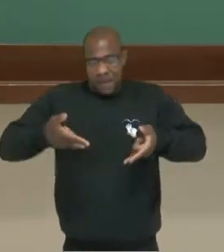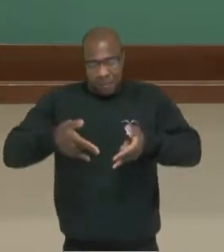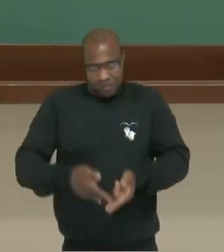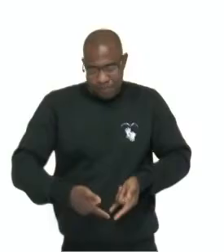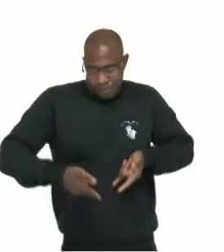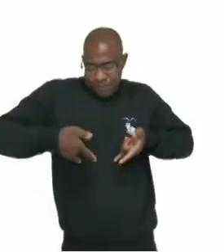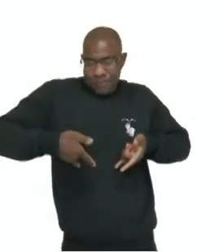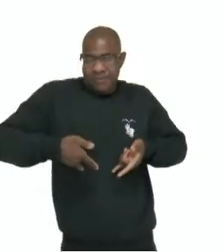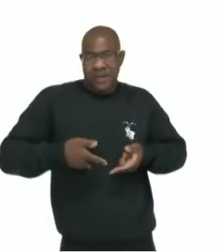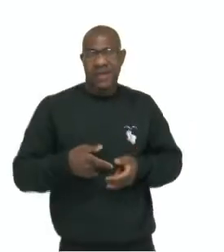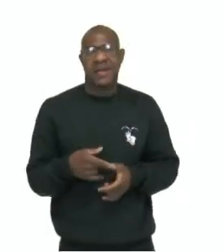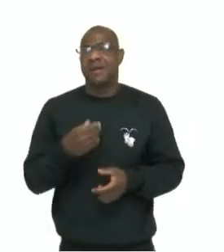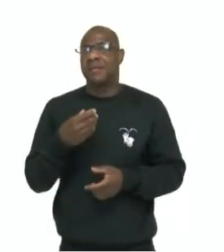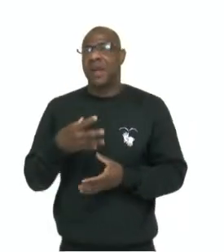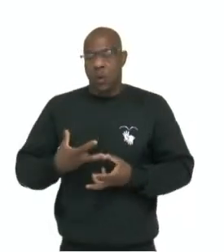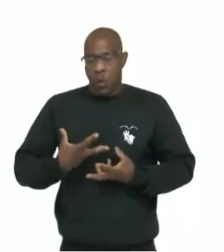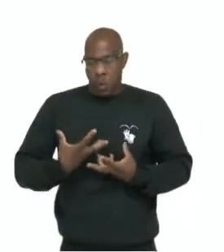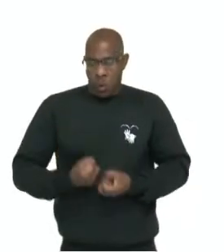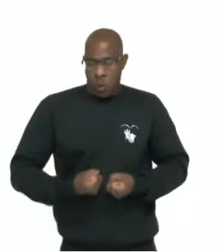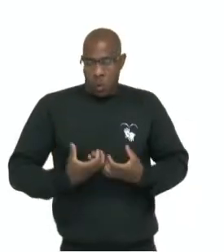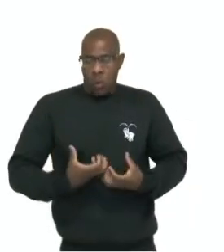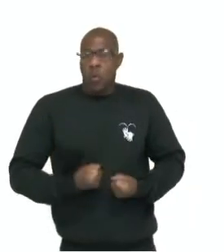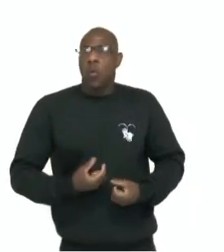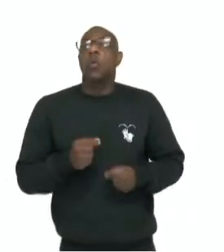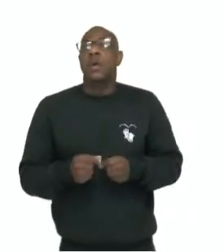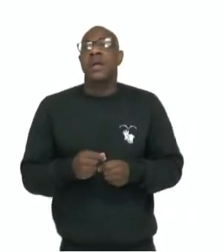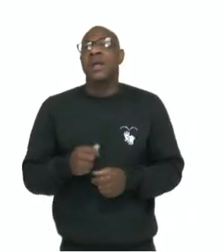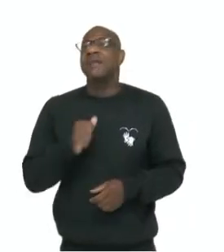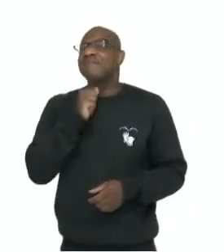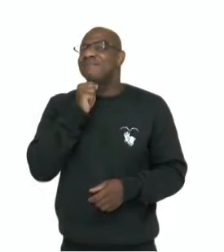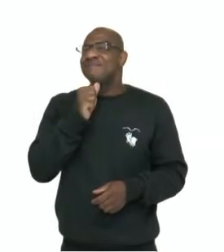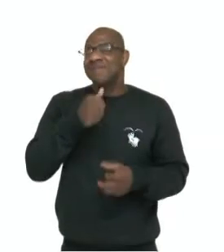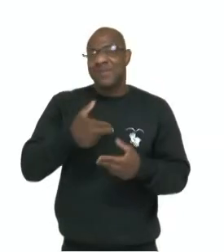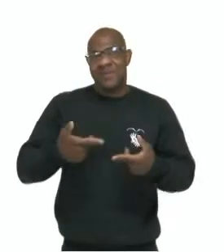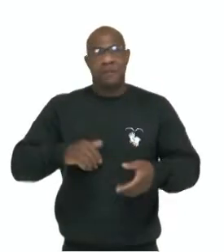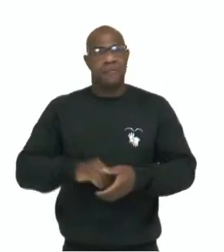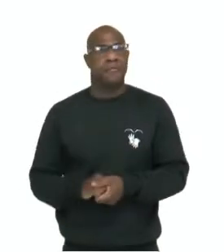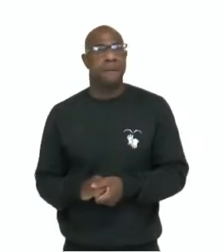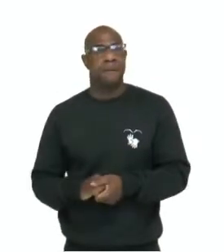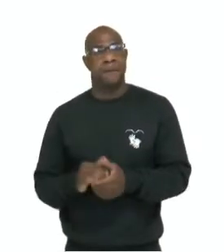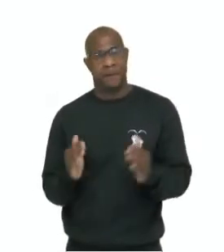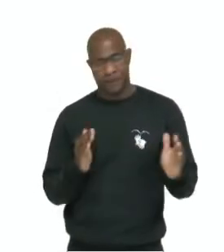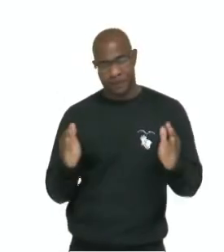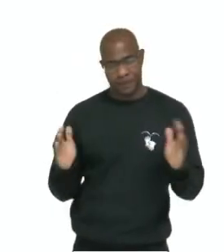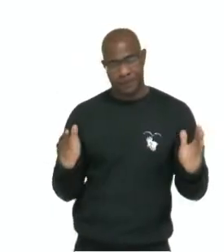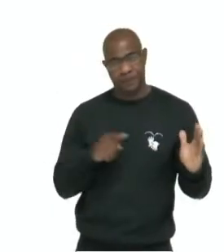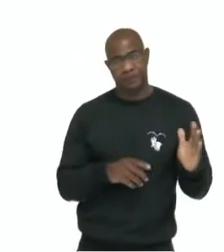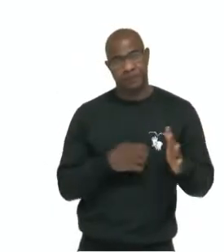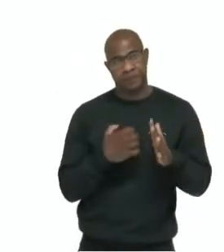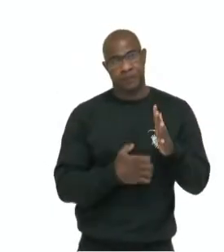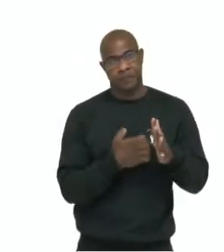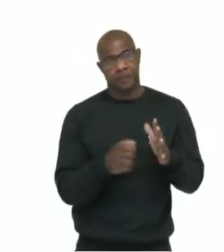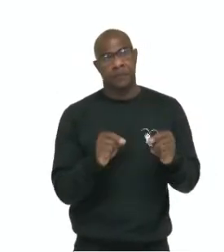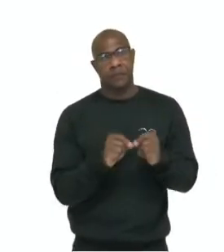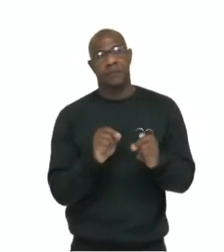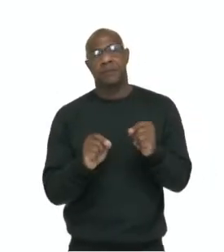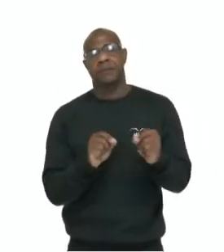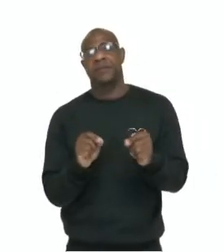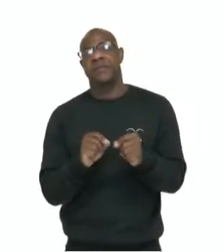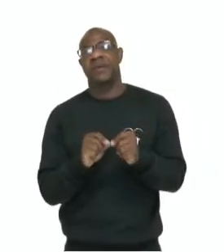E os relatos mais recentes, lá de 1854, essa empresa produziu